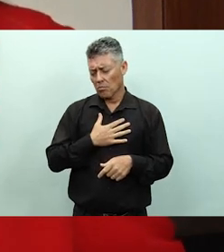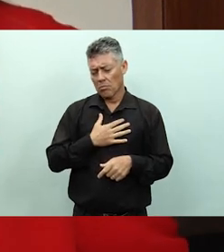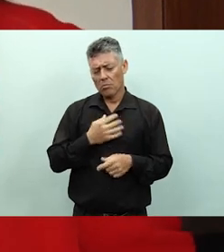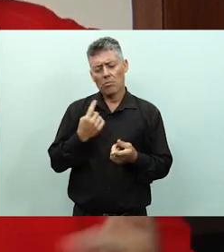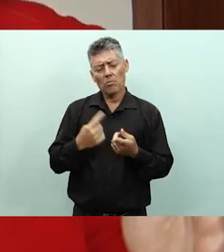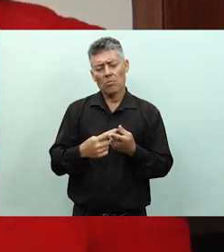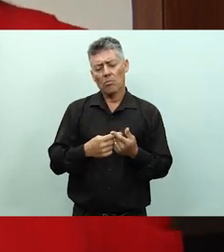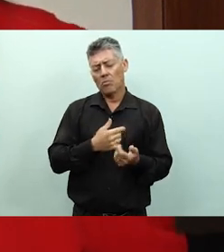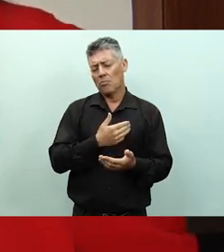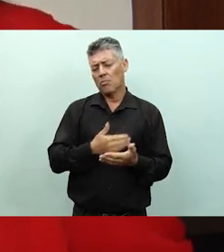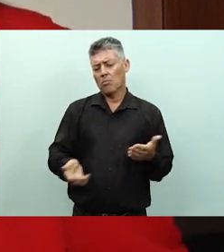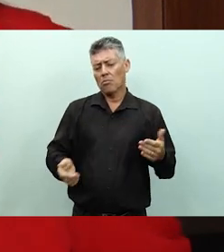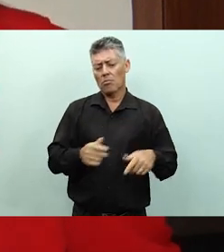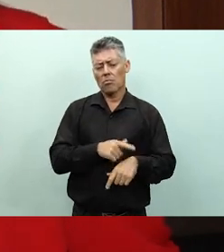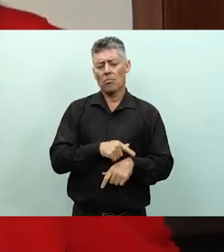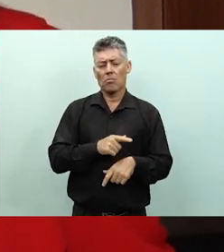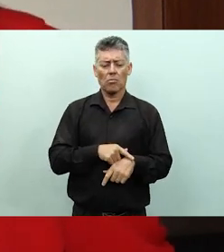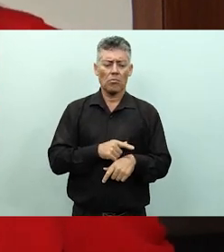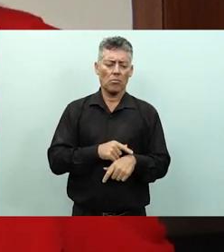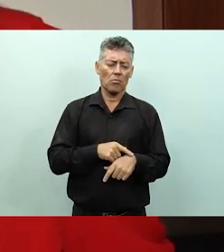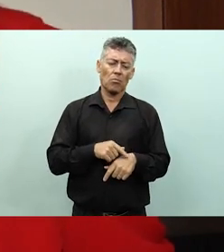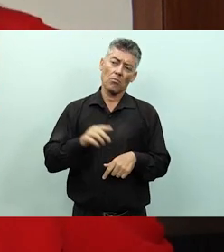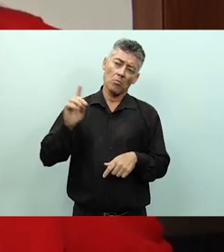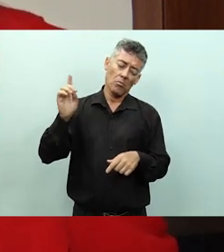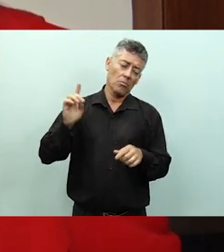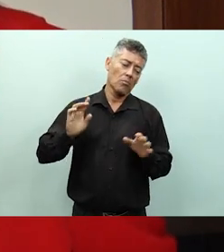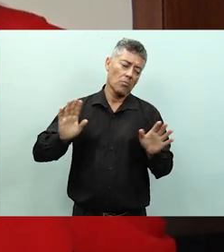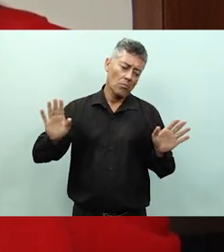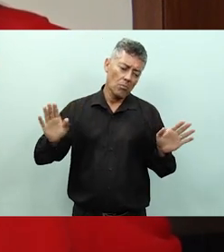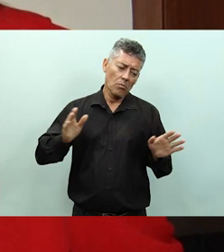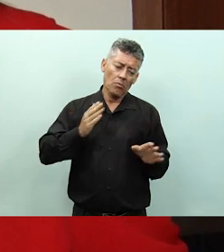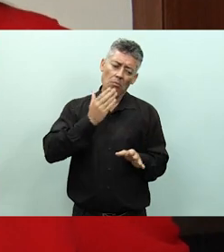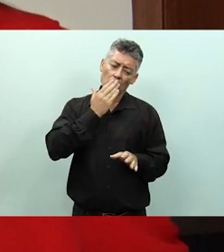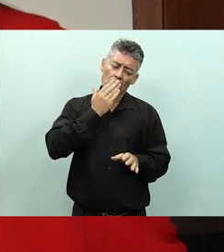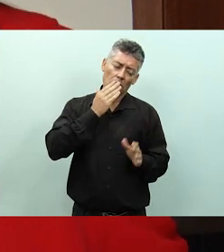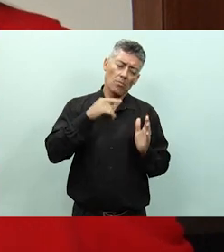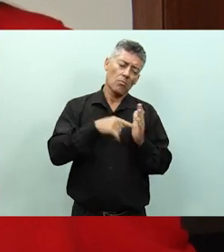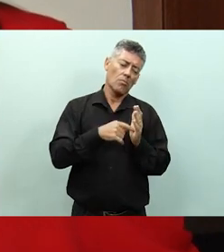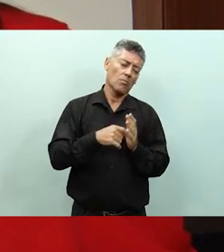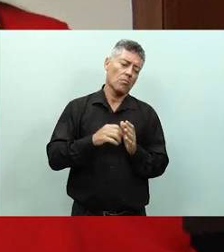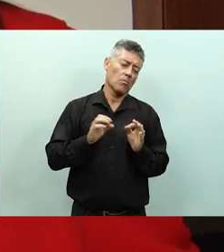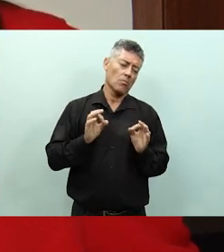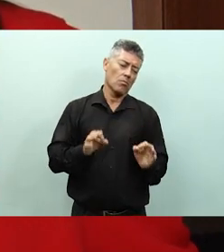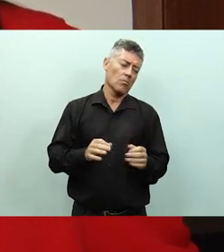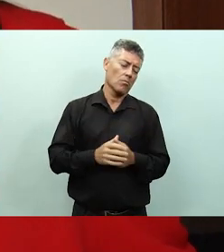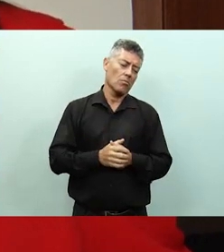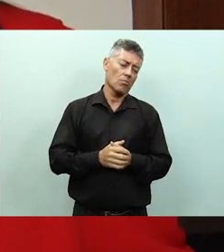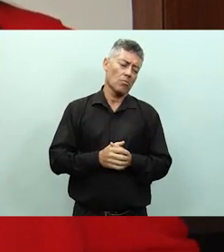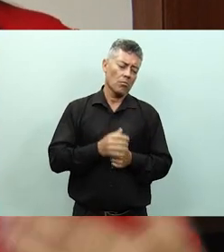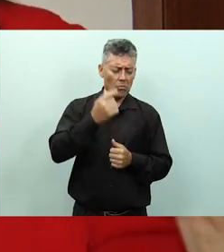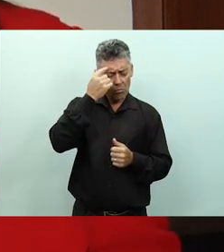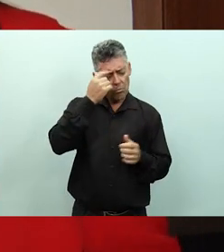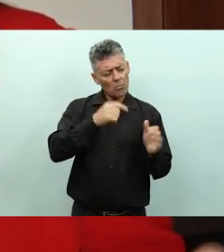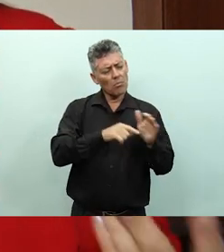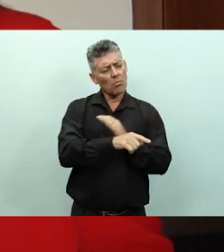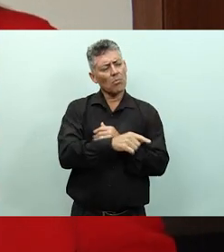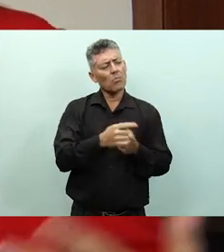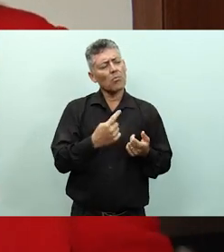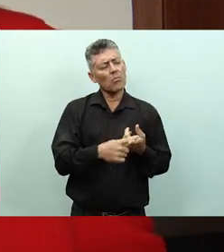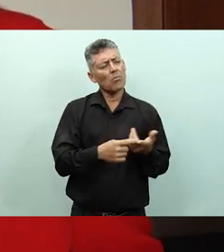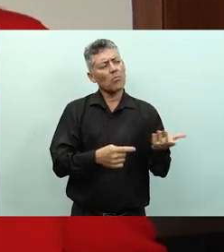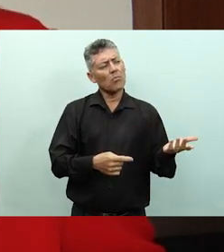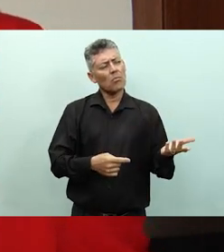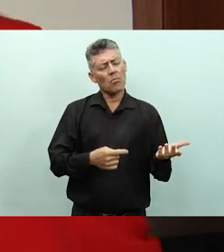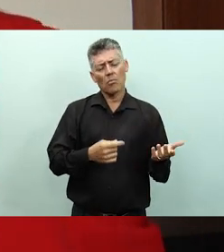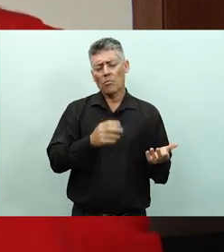porque acabou o tempo dela aqui, né? Tudo é no tempo de Deus, ela cumpriu a missão dela. E aí a gente às vezes fica perguntando,